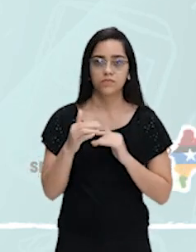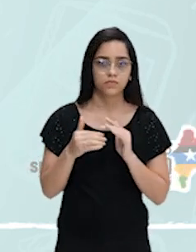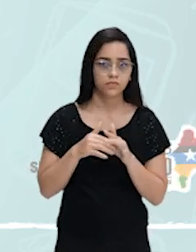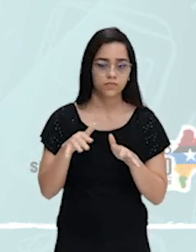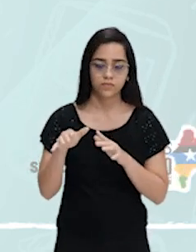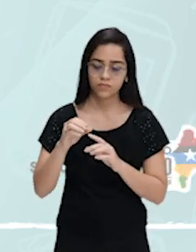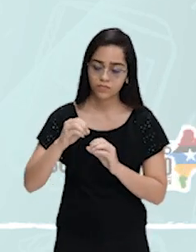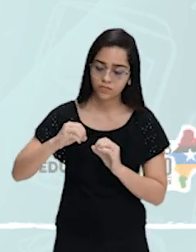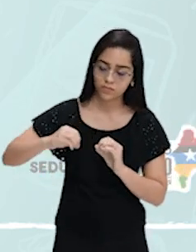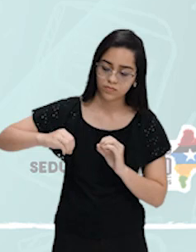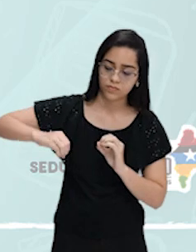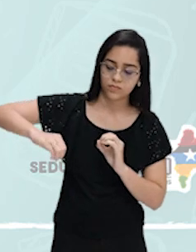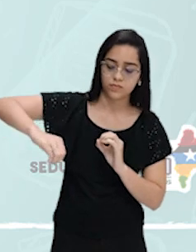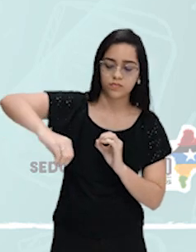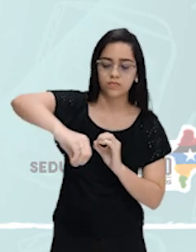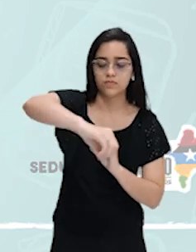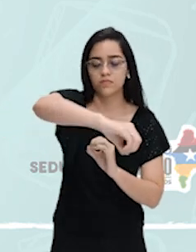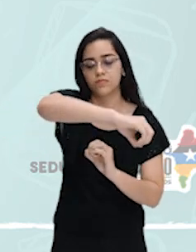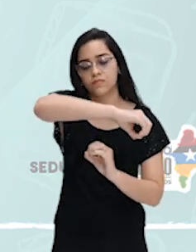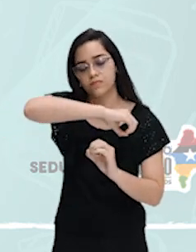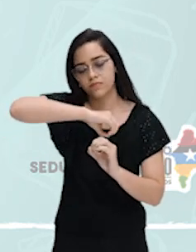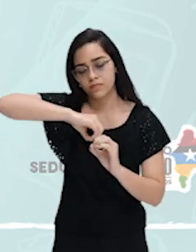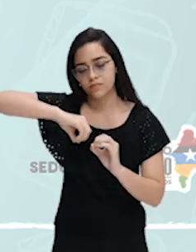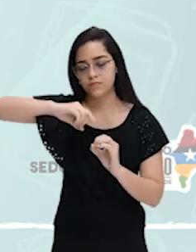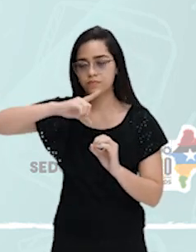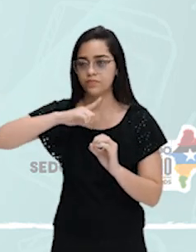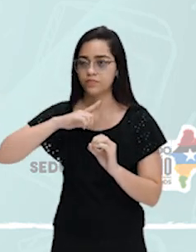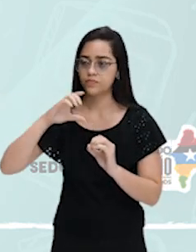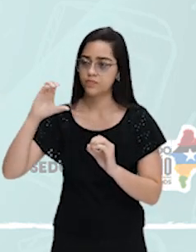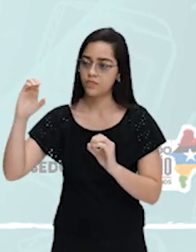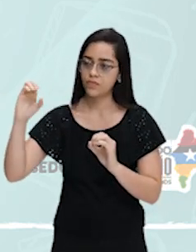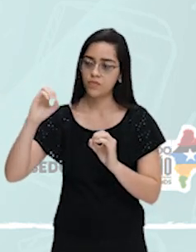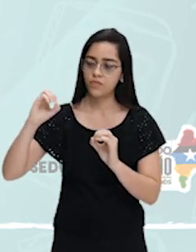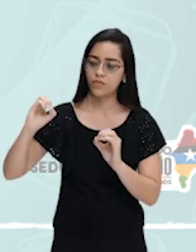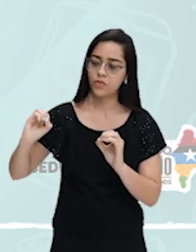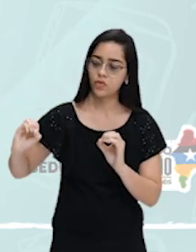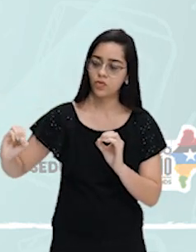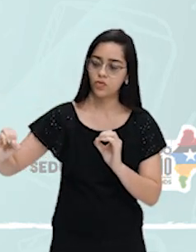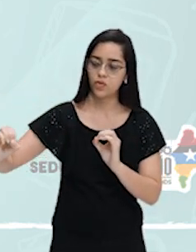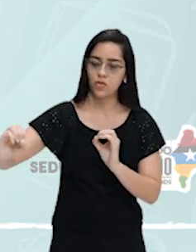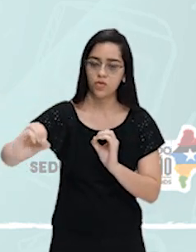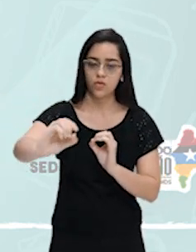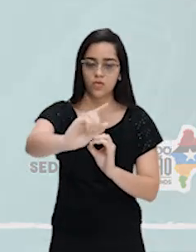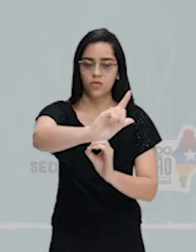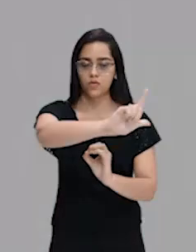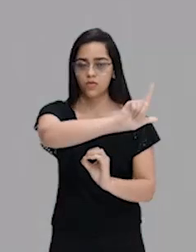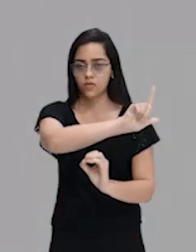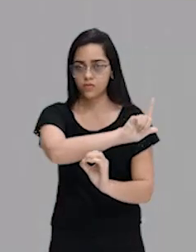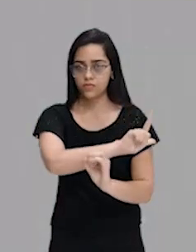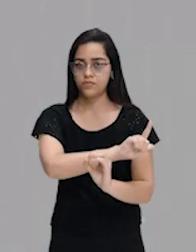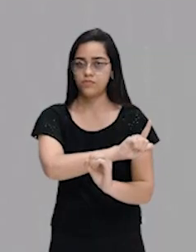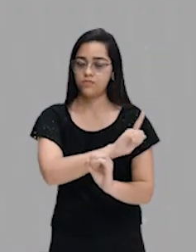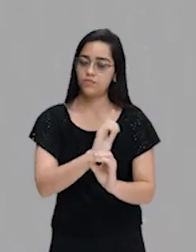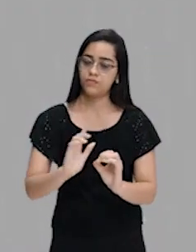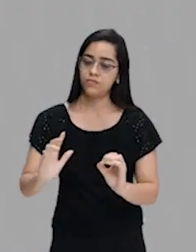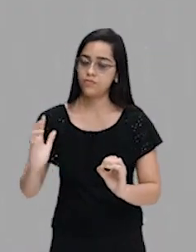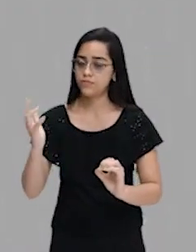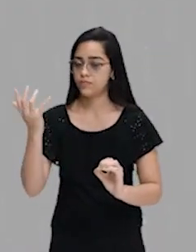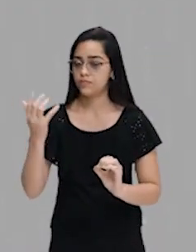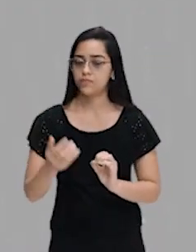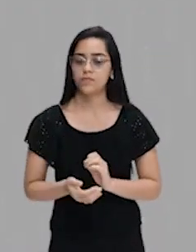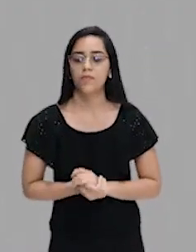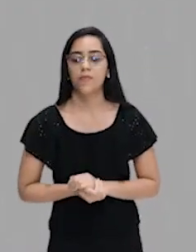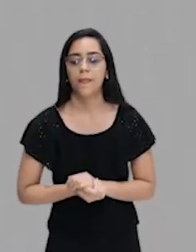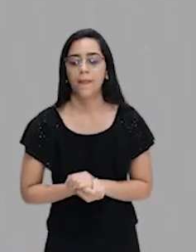movimento de rotação, e ela vai, né, do oeste para o leste. Não é isso? É o movimento que acontece. Tá